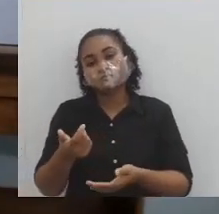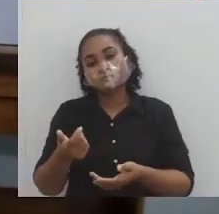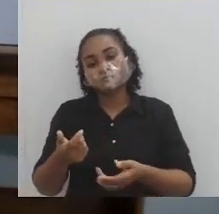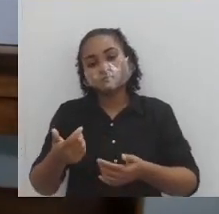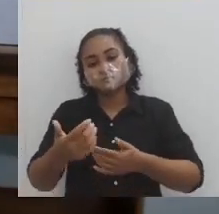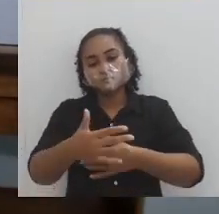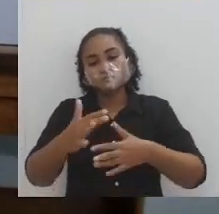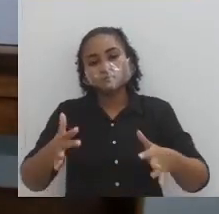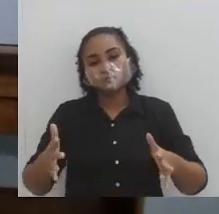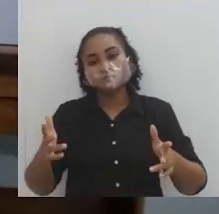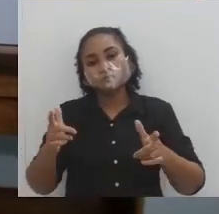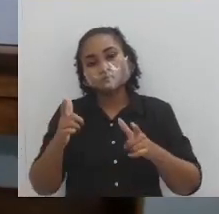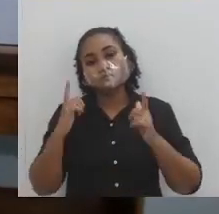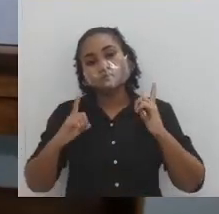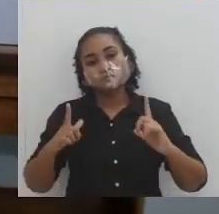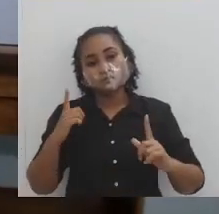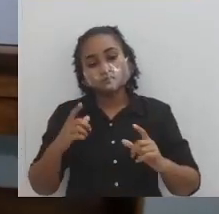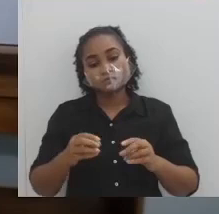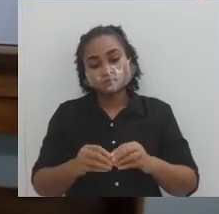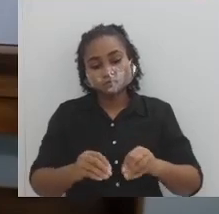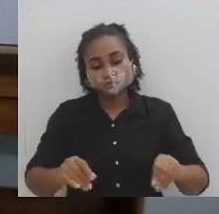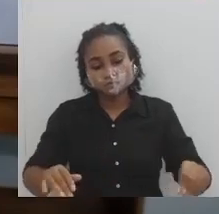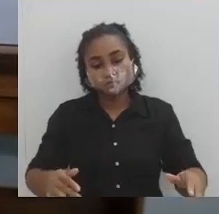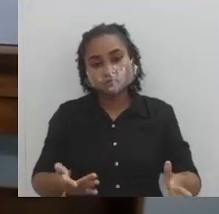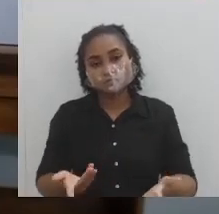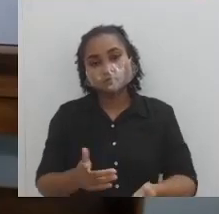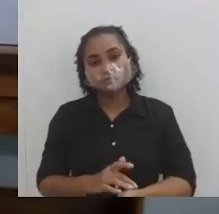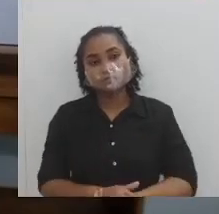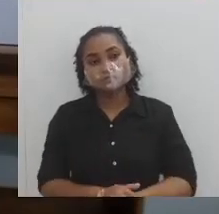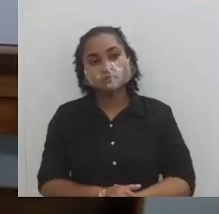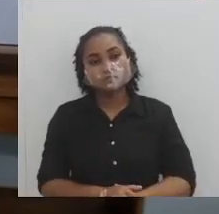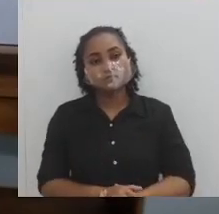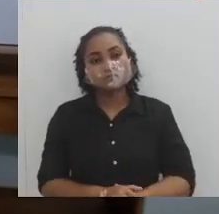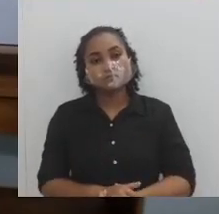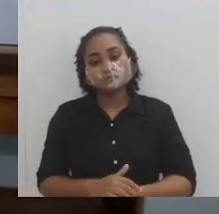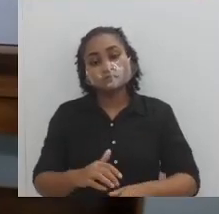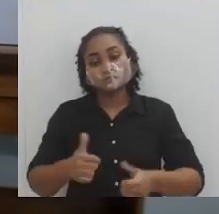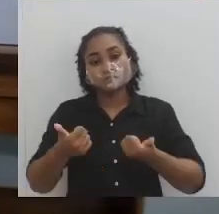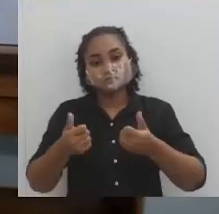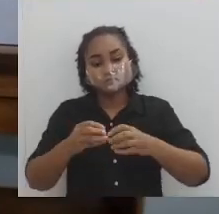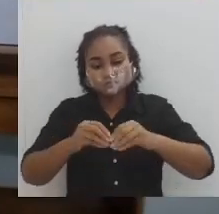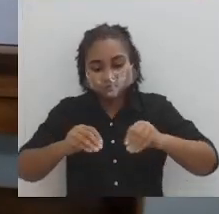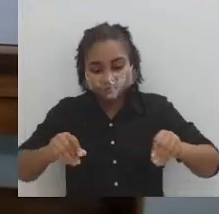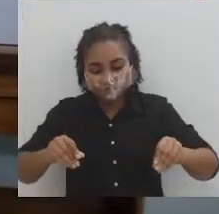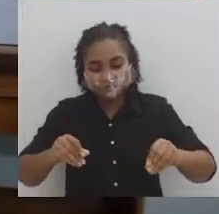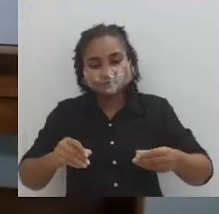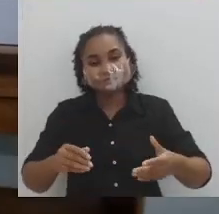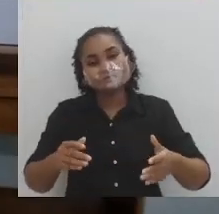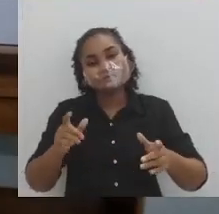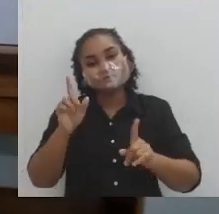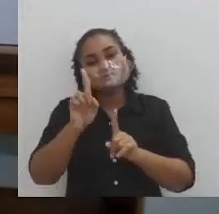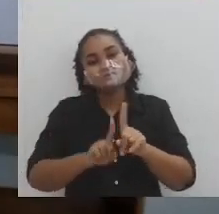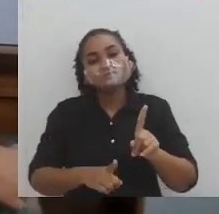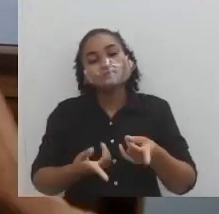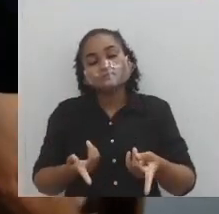livres, principalmente de terra, né, que era onde a gente jogava a bola de gude, tenha diminuído.